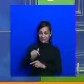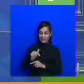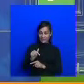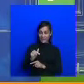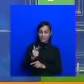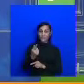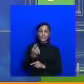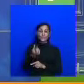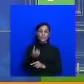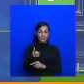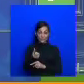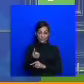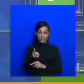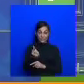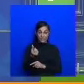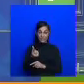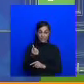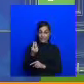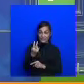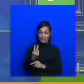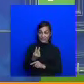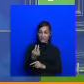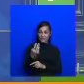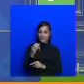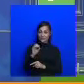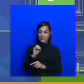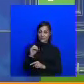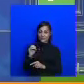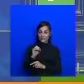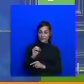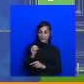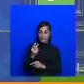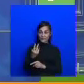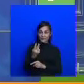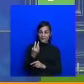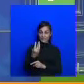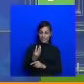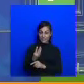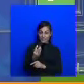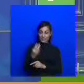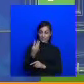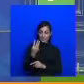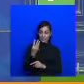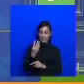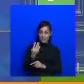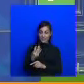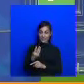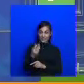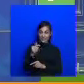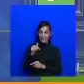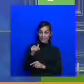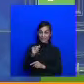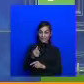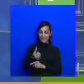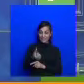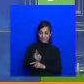67, 16, 62, 00, 23, 34